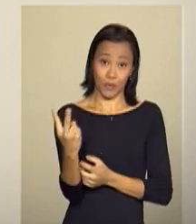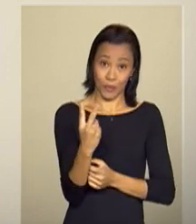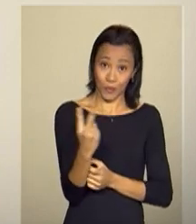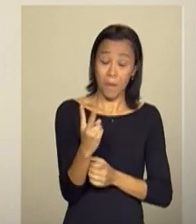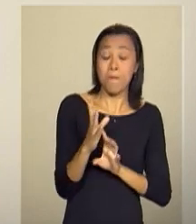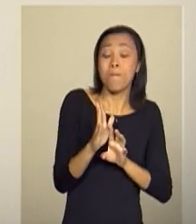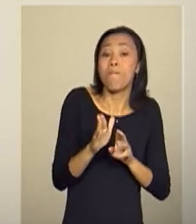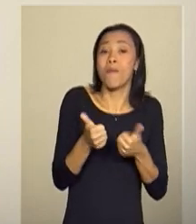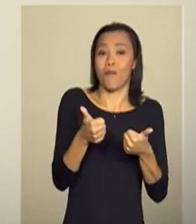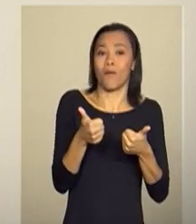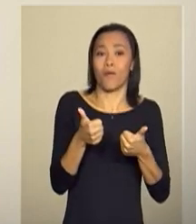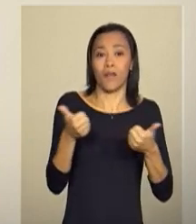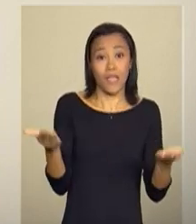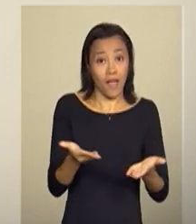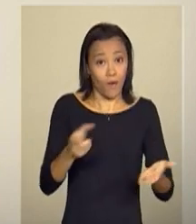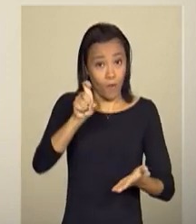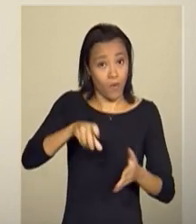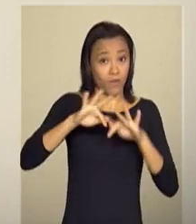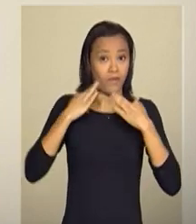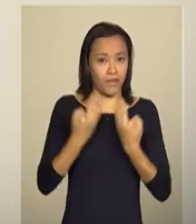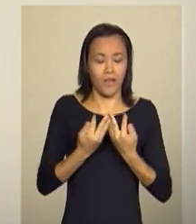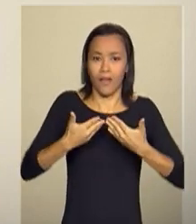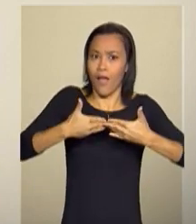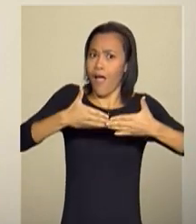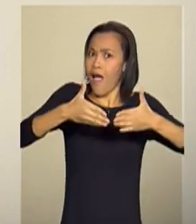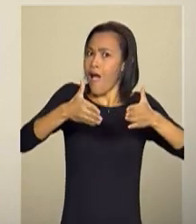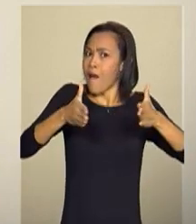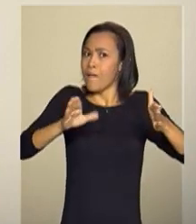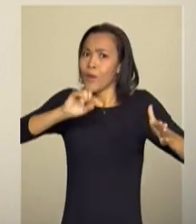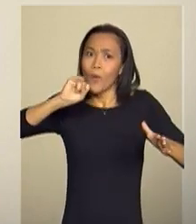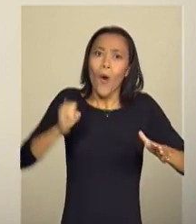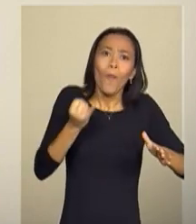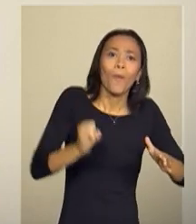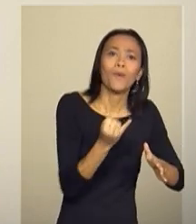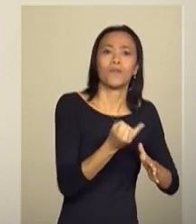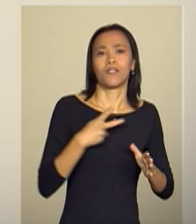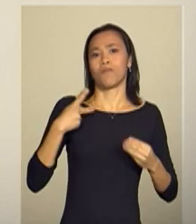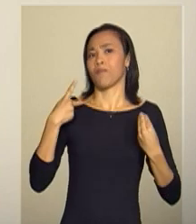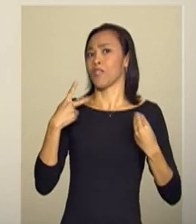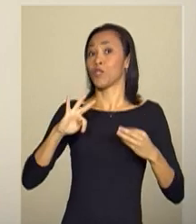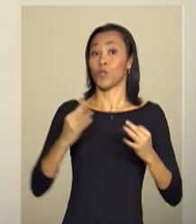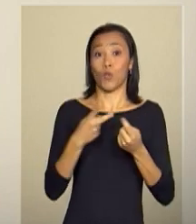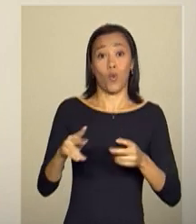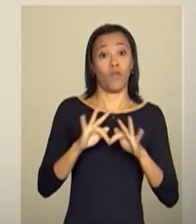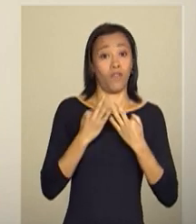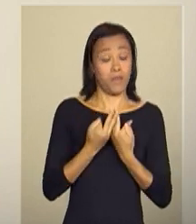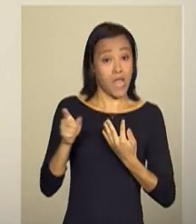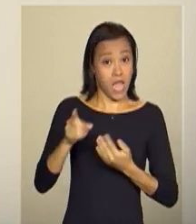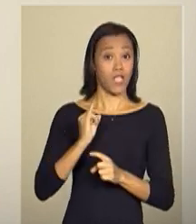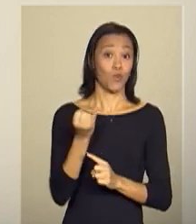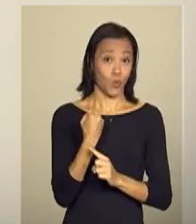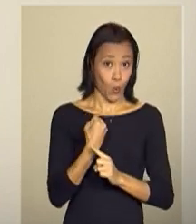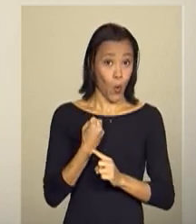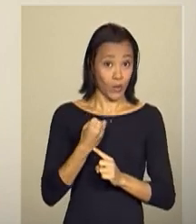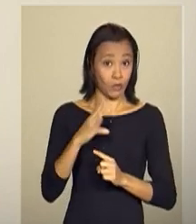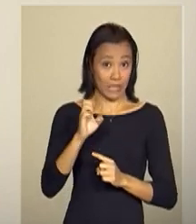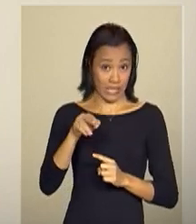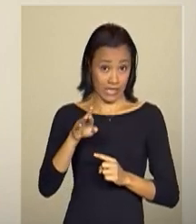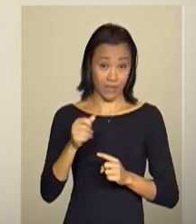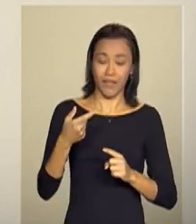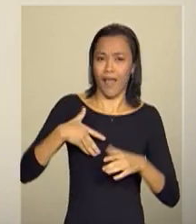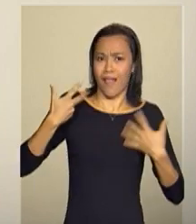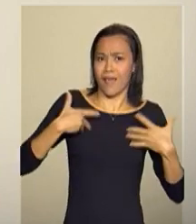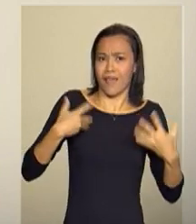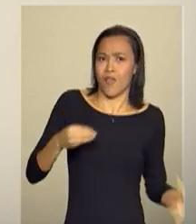está muito melhor e o bolsa família abriu muitas possibilidades para toda a família o Cícero nos conta com alegria que além de